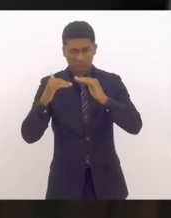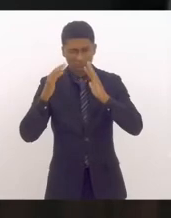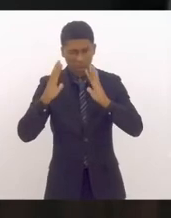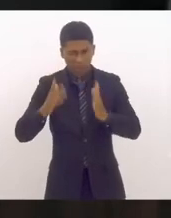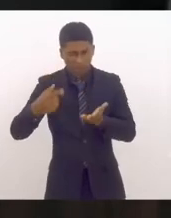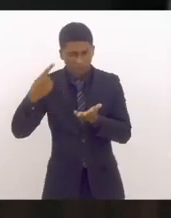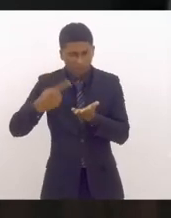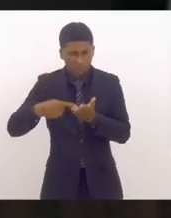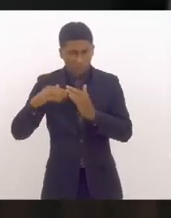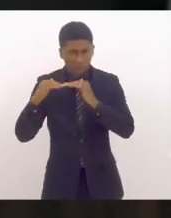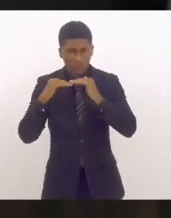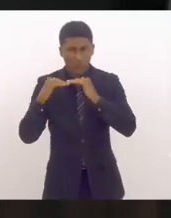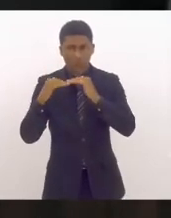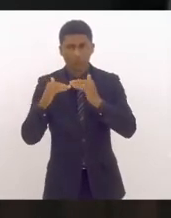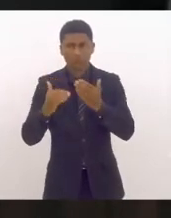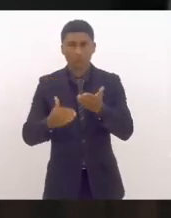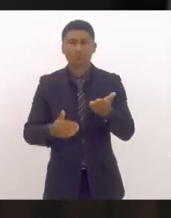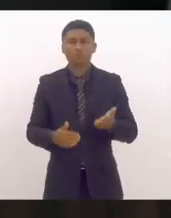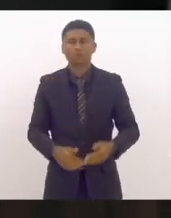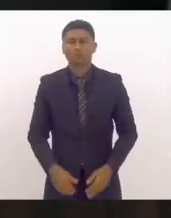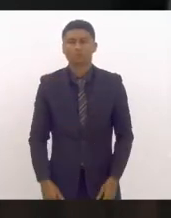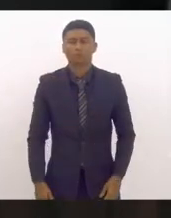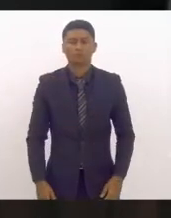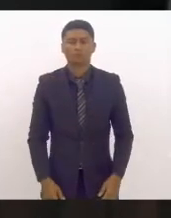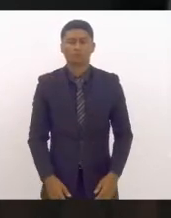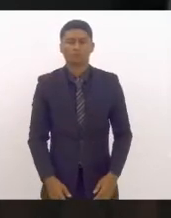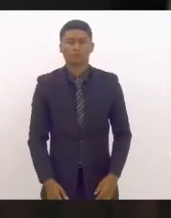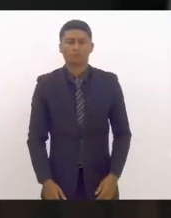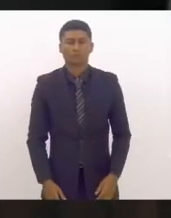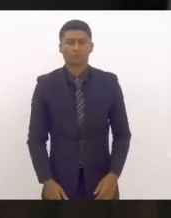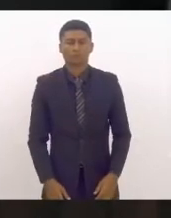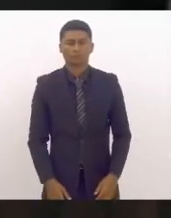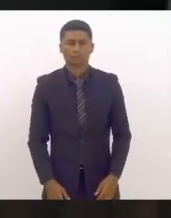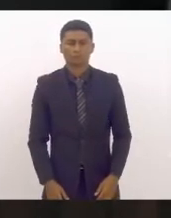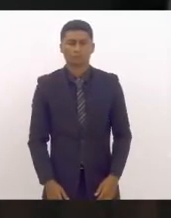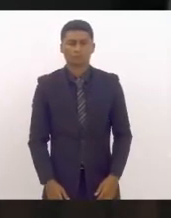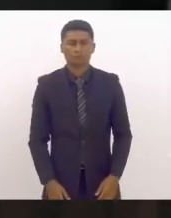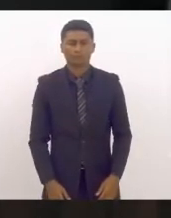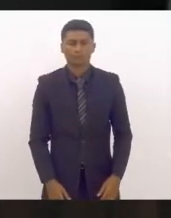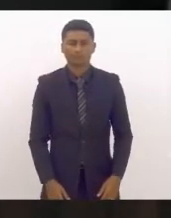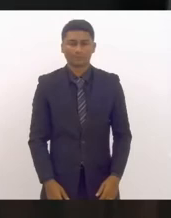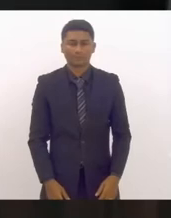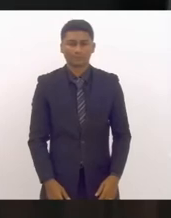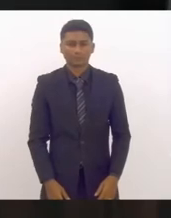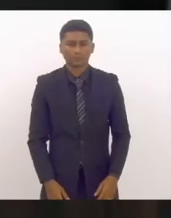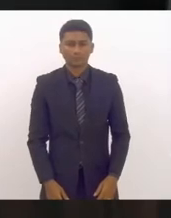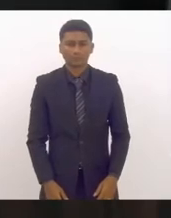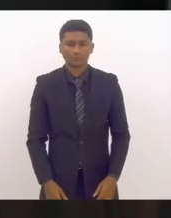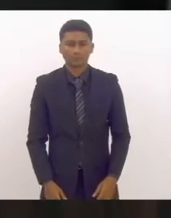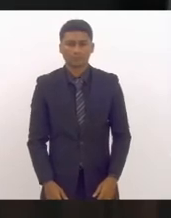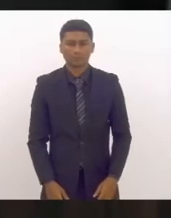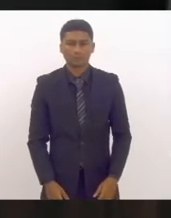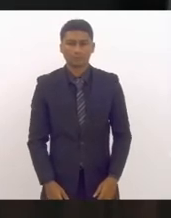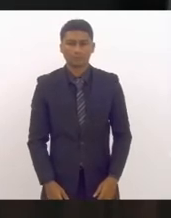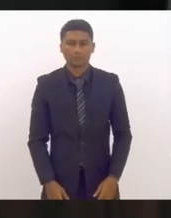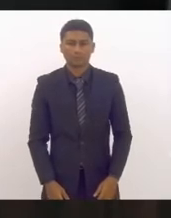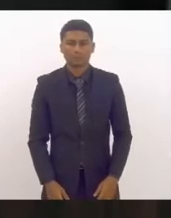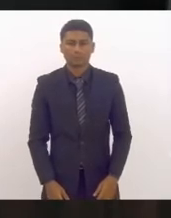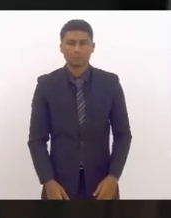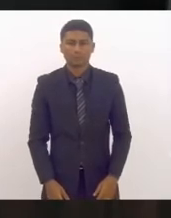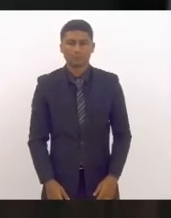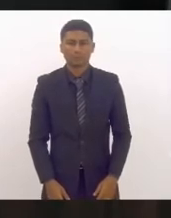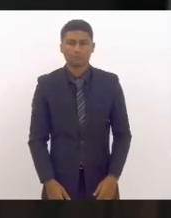Tem acordo. Incluindo no artigo 4 os motivos clínicos que motivaram a doação. E a outra